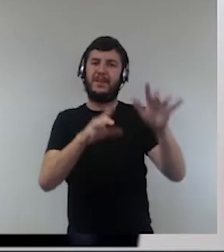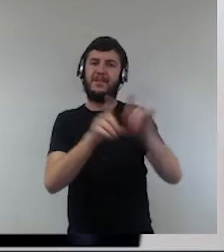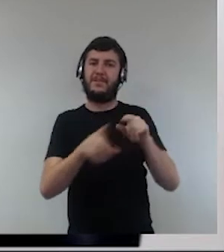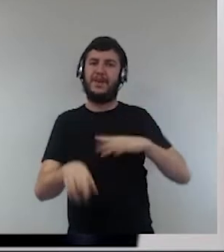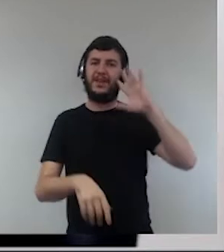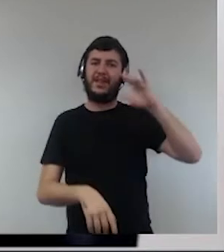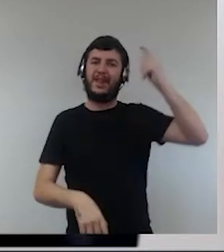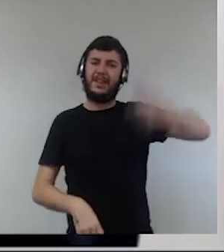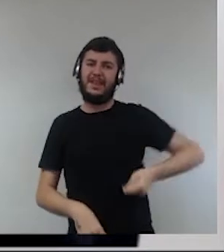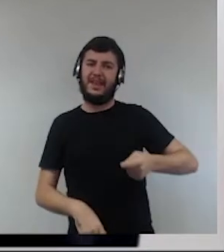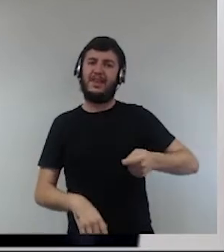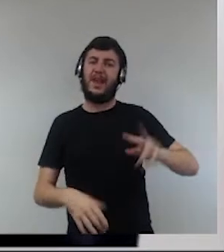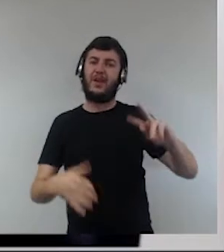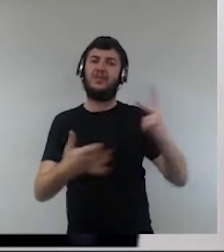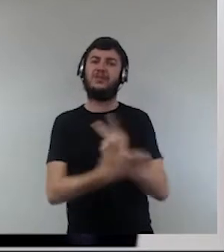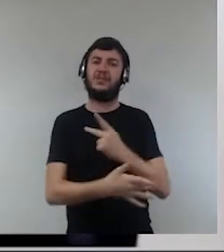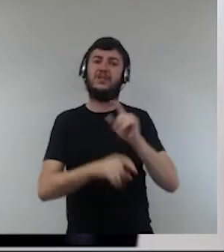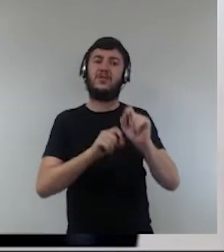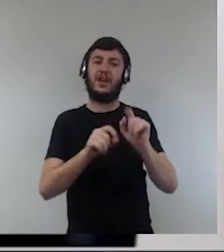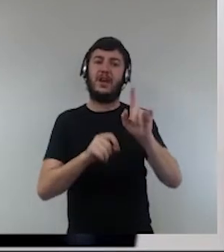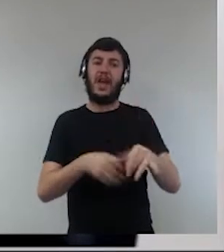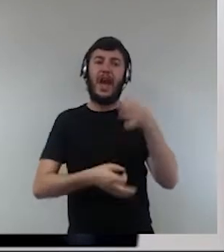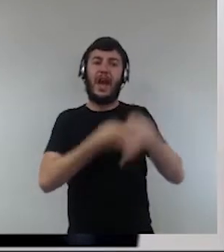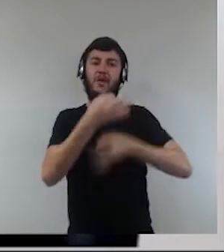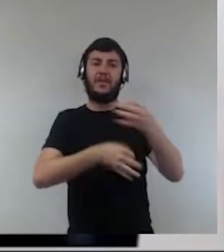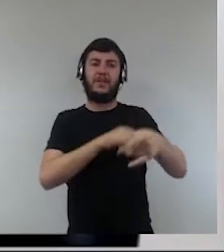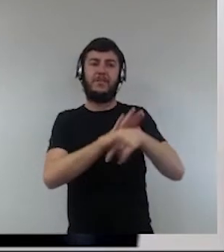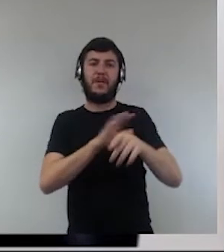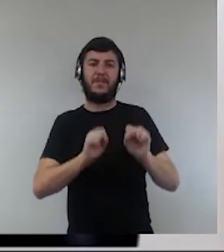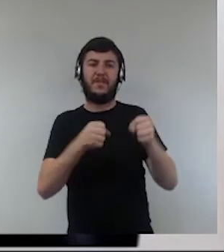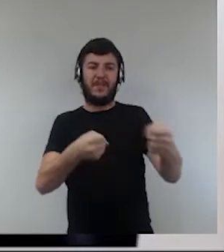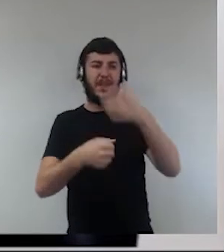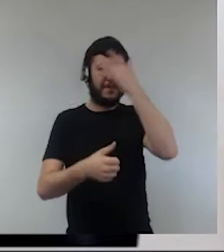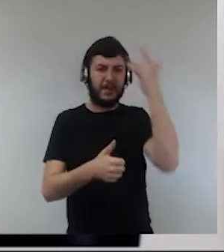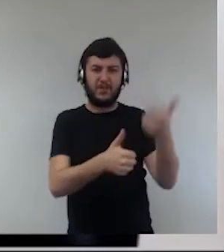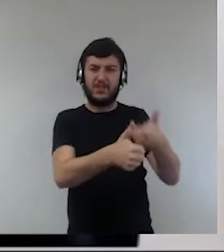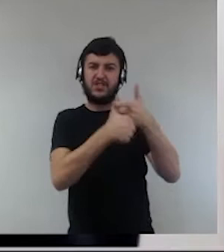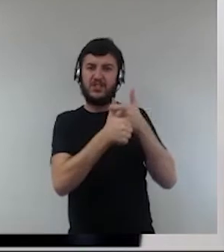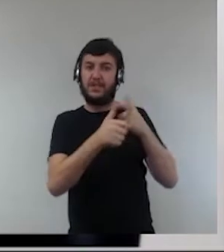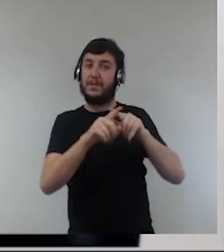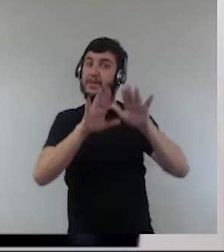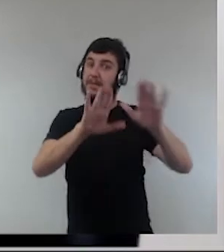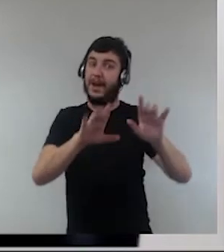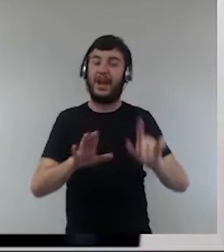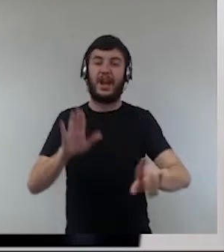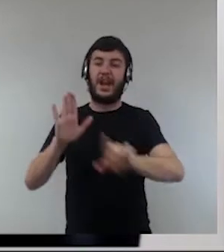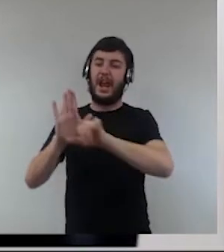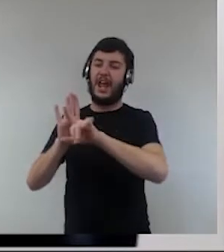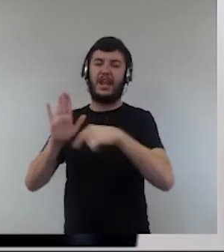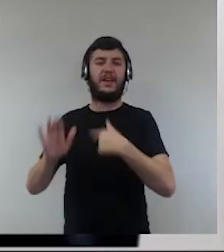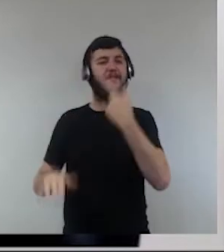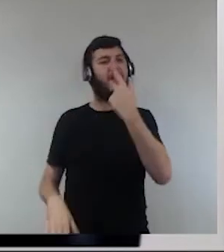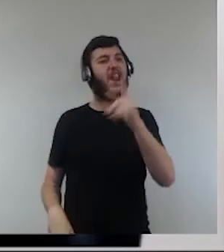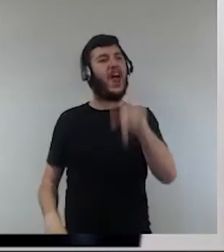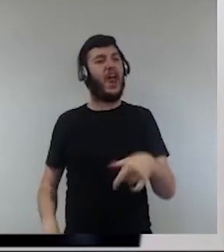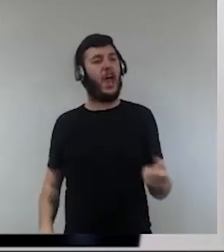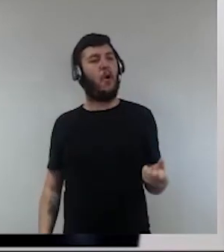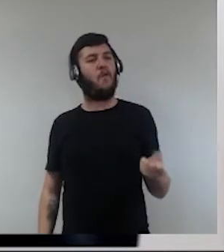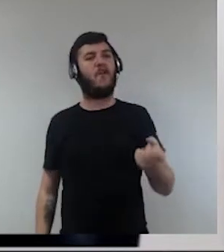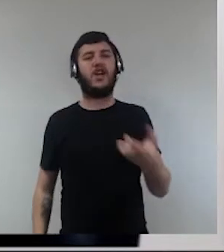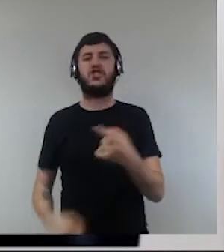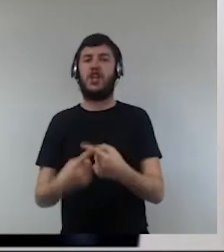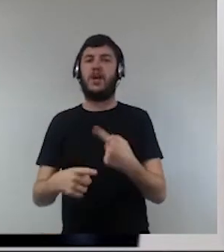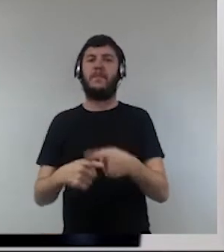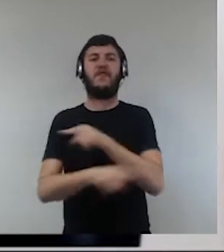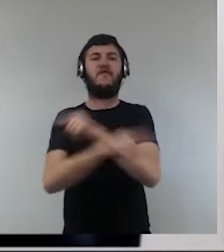sentença, como argumento de defesa do devedor. Lá na lei, e falar na frente de vocês é covardia, porque vocês sabem muito mais